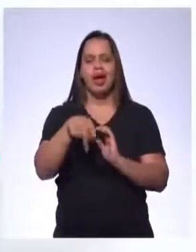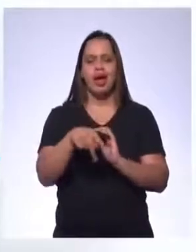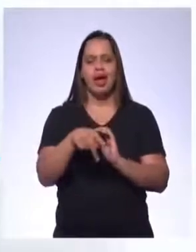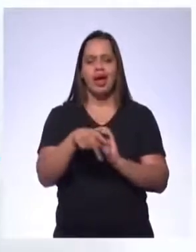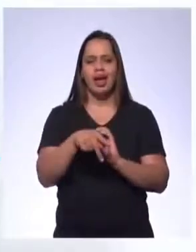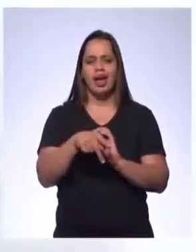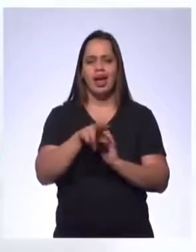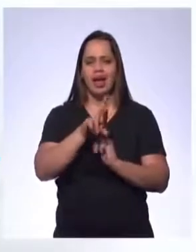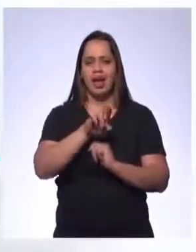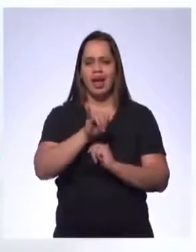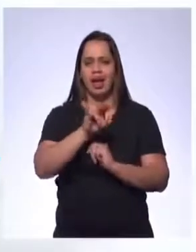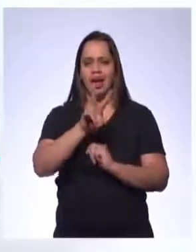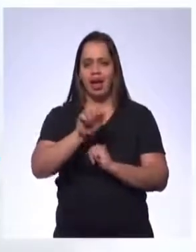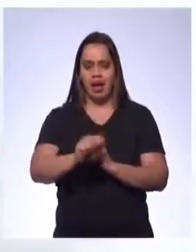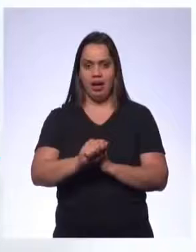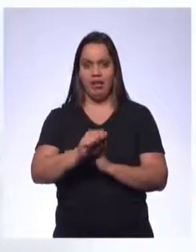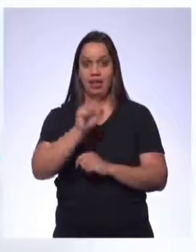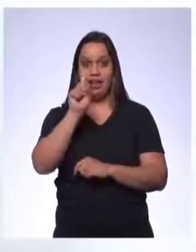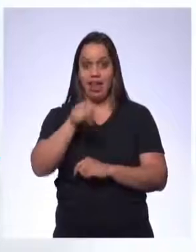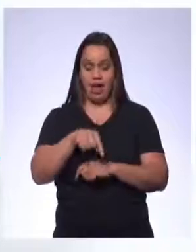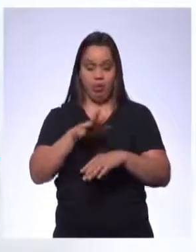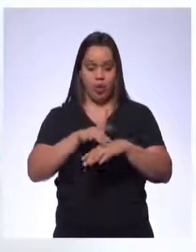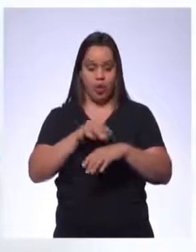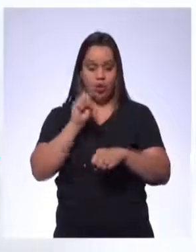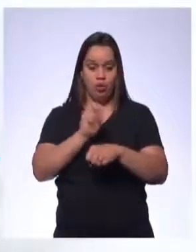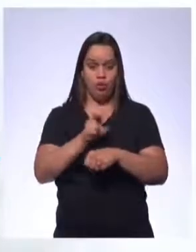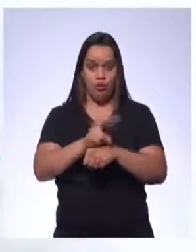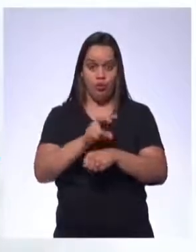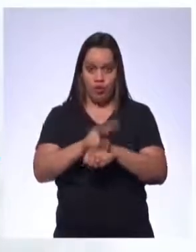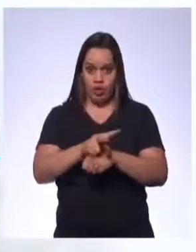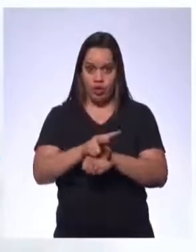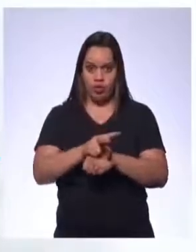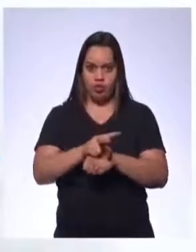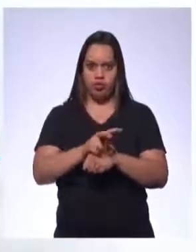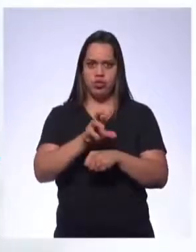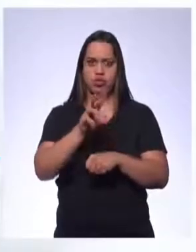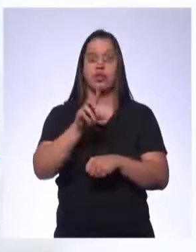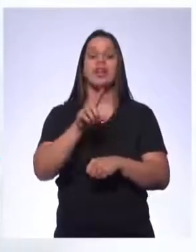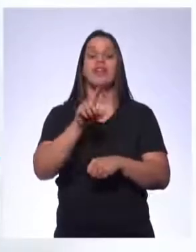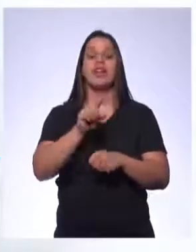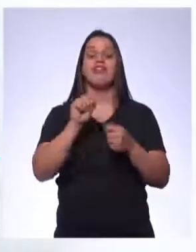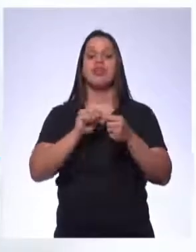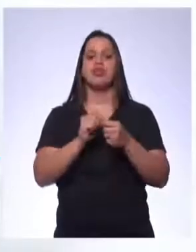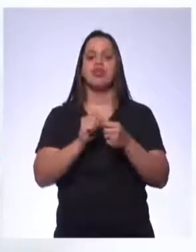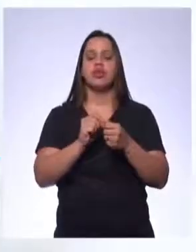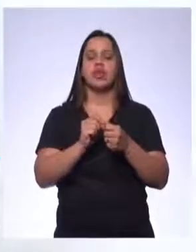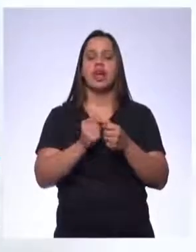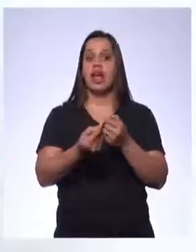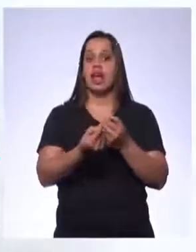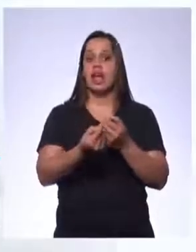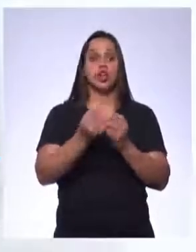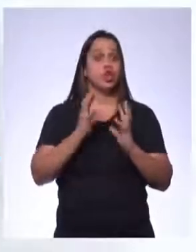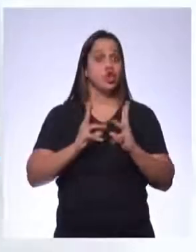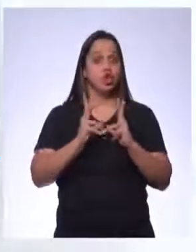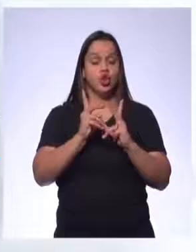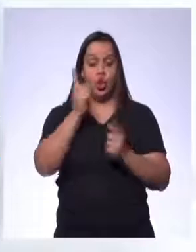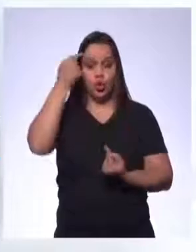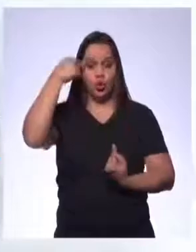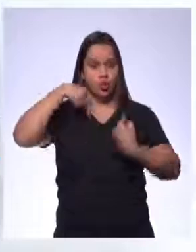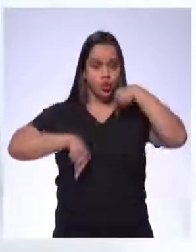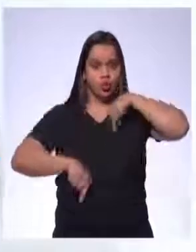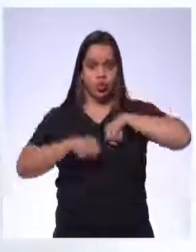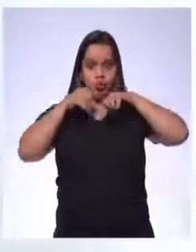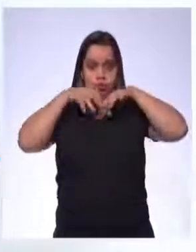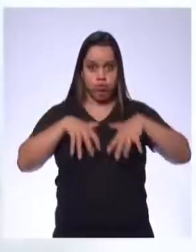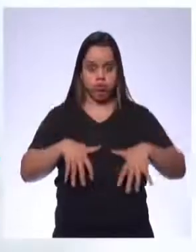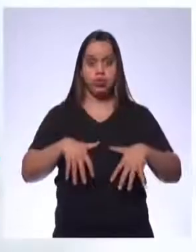ela é uma doença, gente, que é um vírus que causa, tá? E ele entra pelo seu sistema nervoso, não é detectado